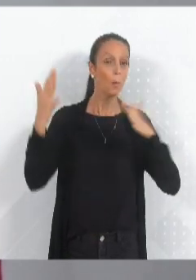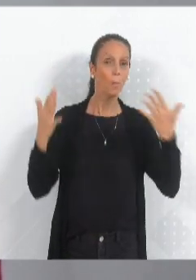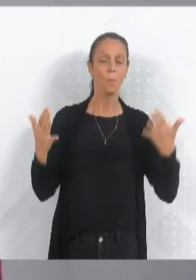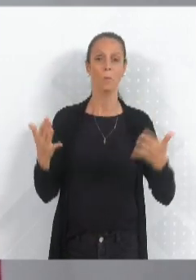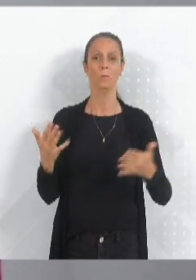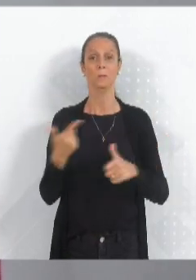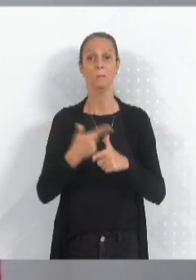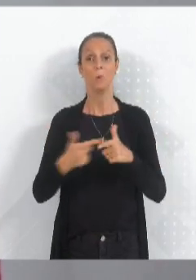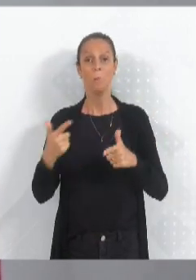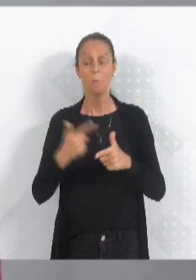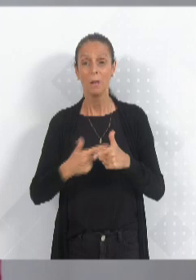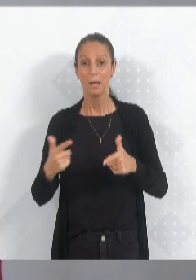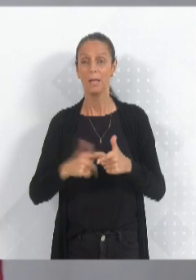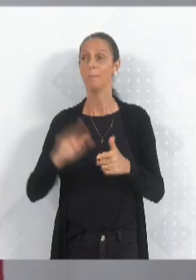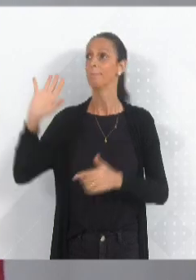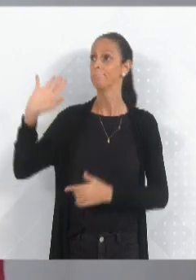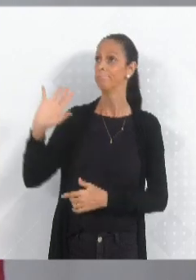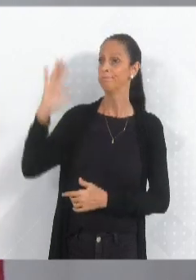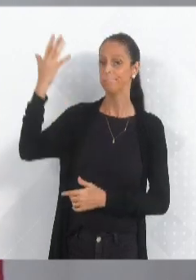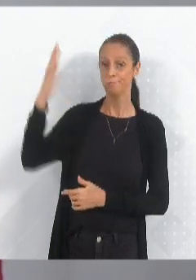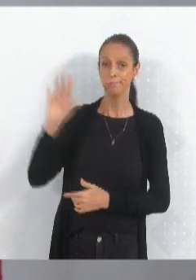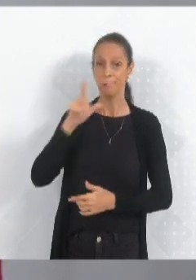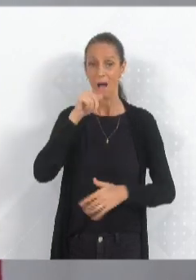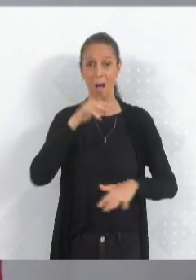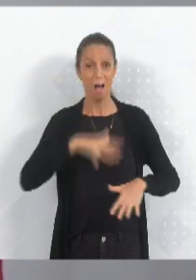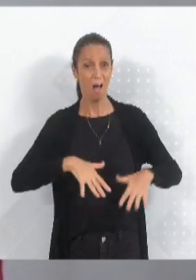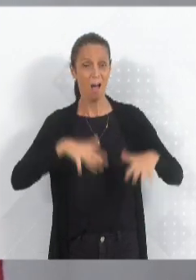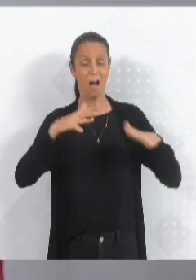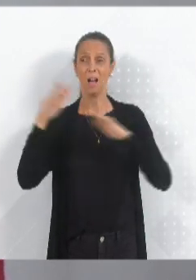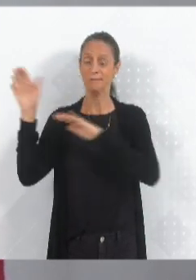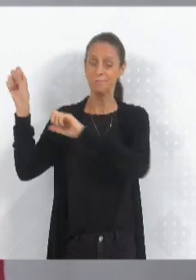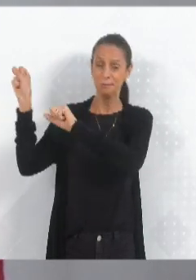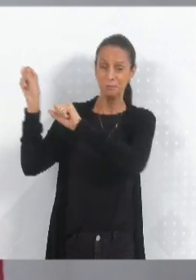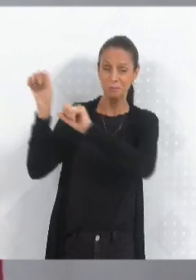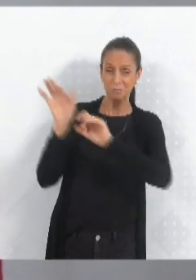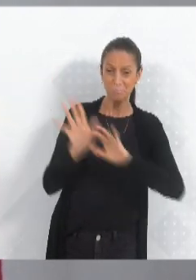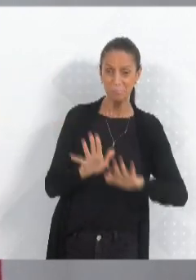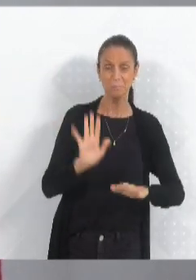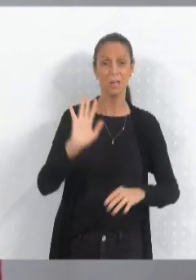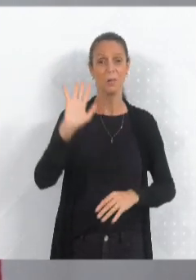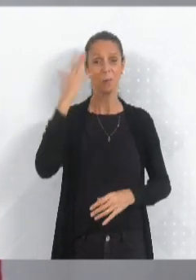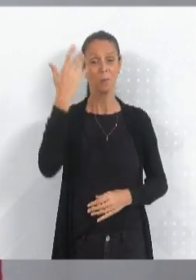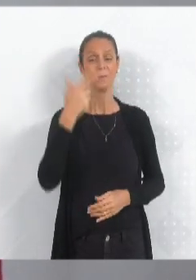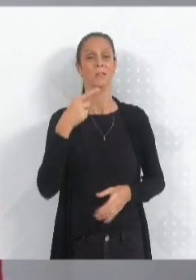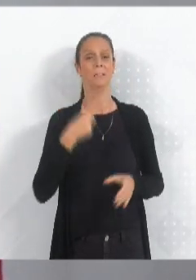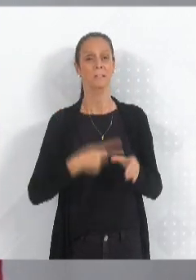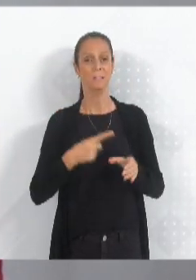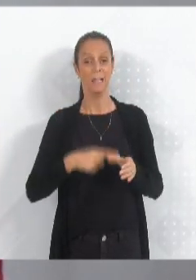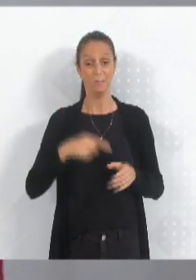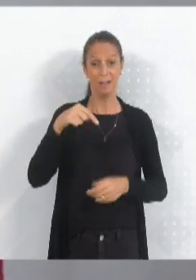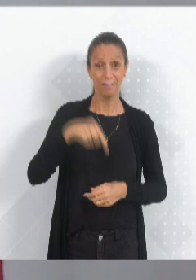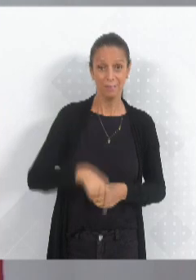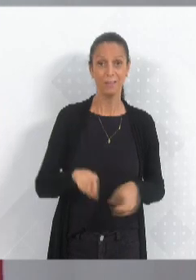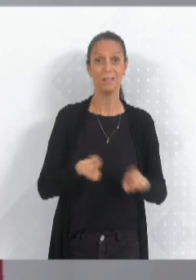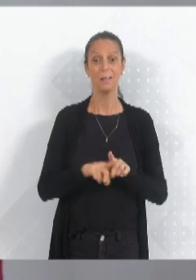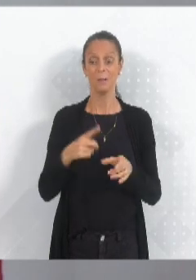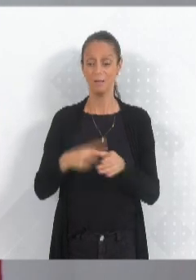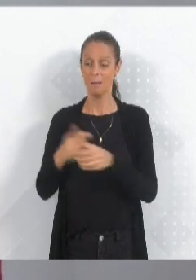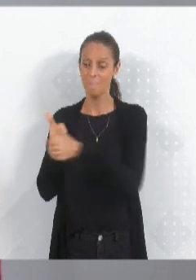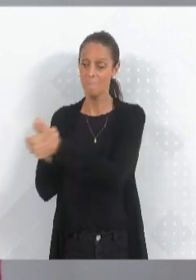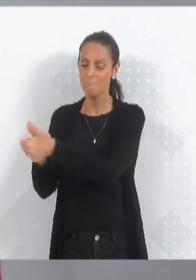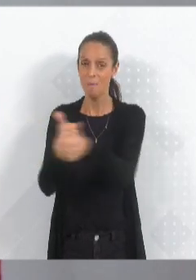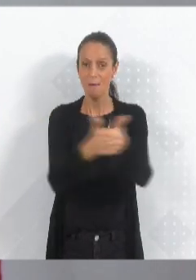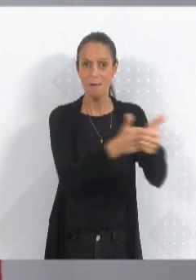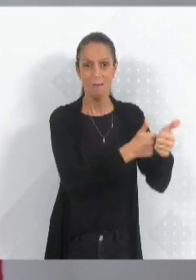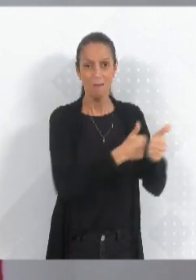eventos climáticos se abateram sobre a sociedade blumenauense e da região O entorno o 23 bi